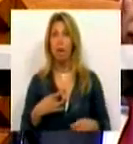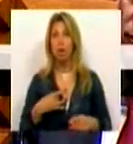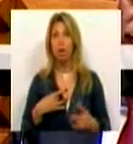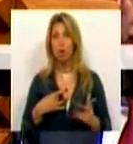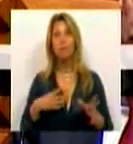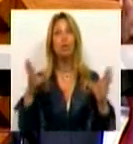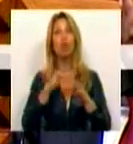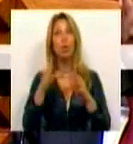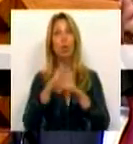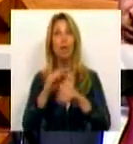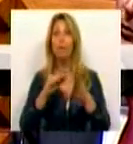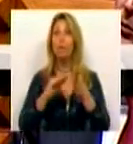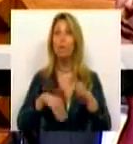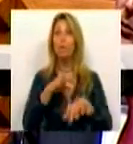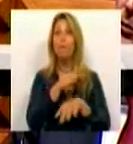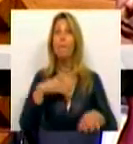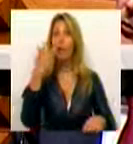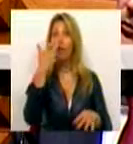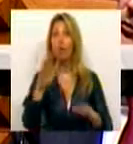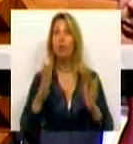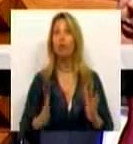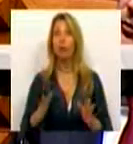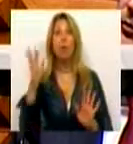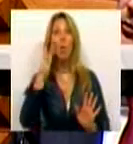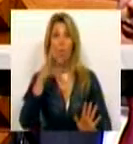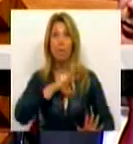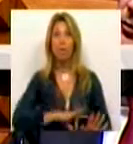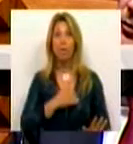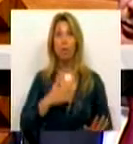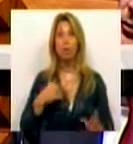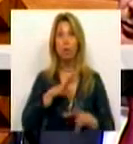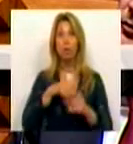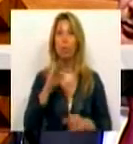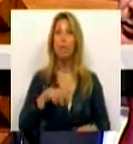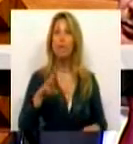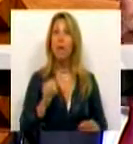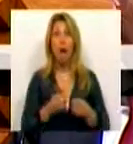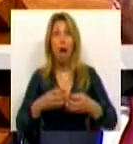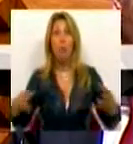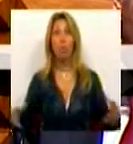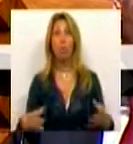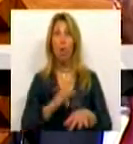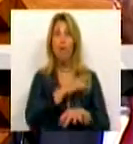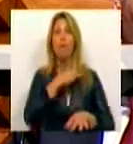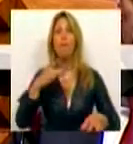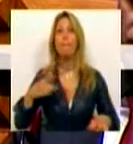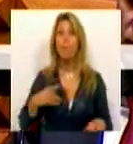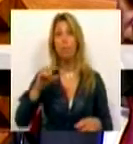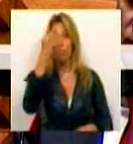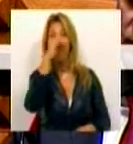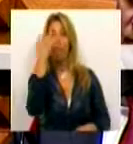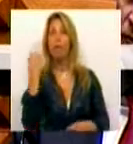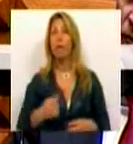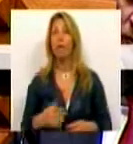contratação extraordinária de médicos aposentados. O número de profissionais de saúde no SNS aumentou, quer em médicos, quer em